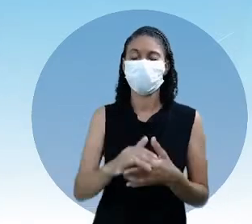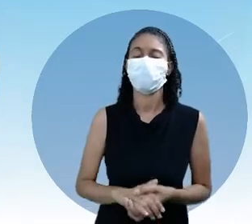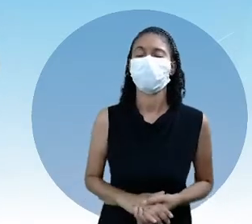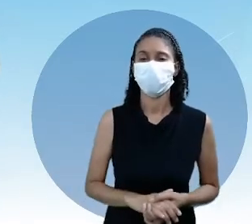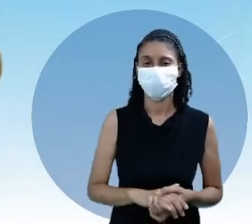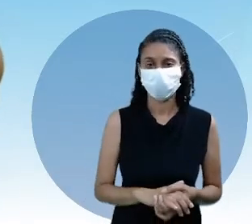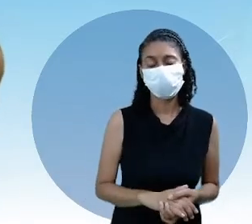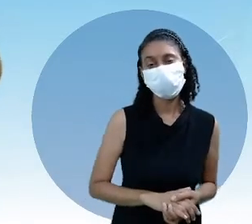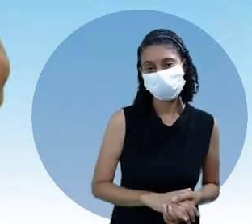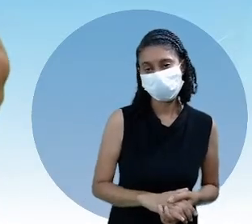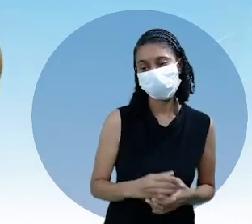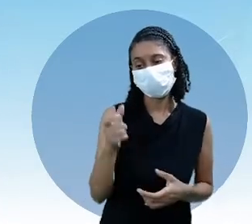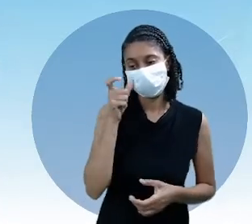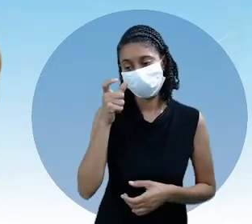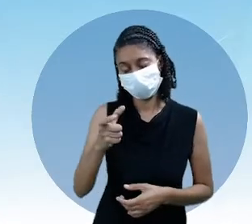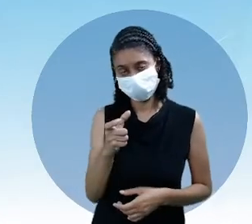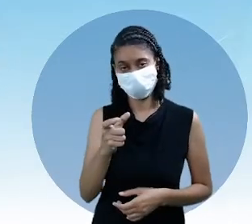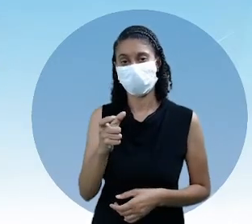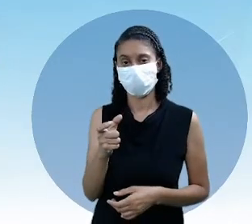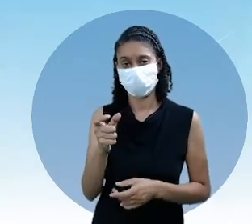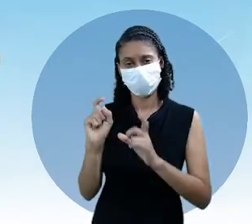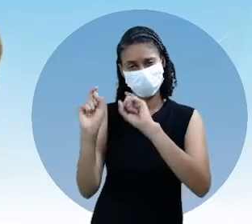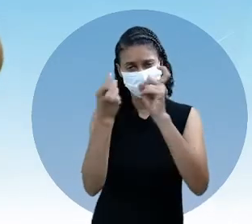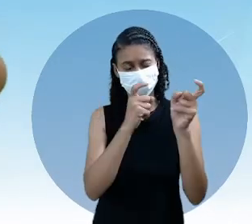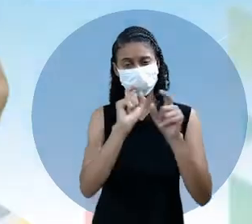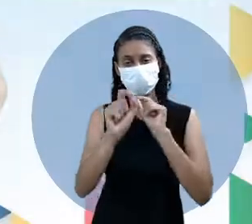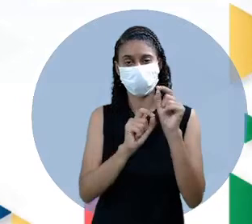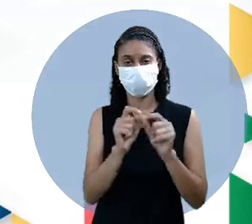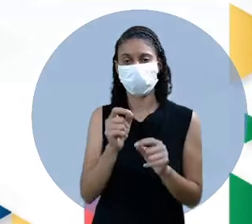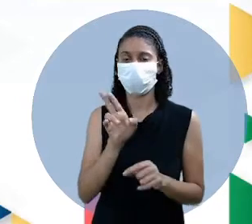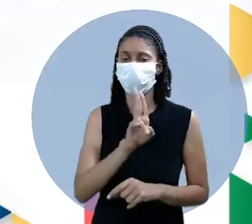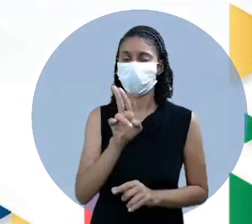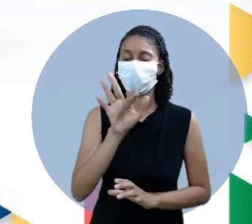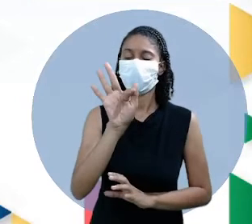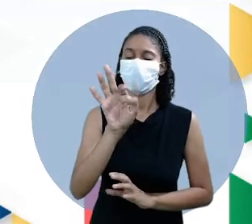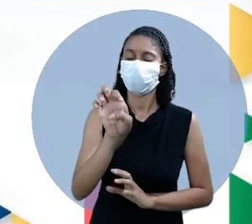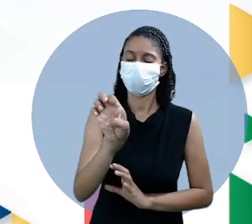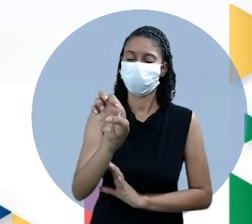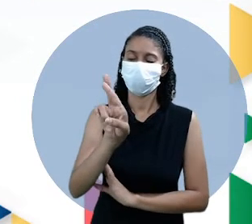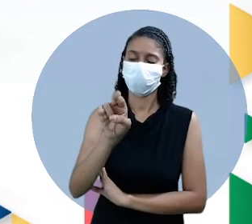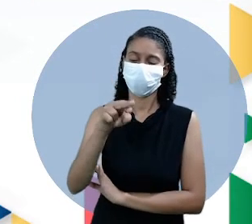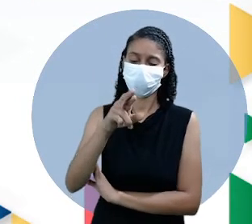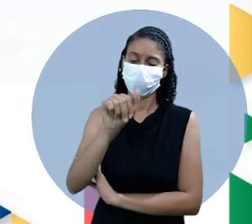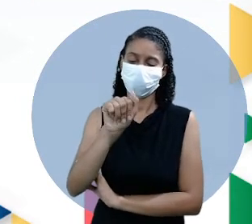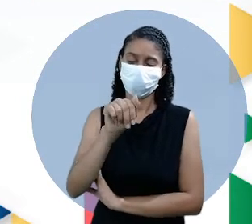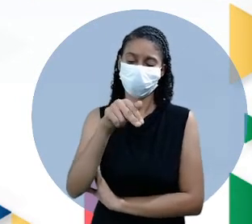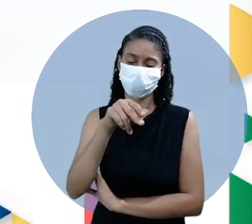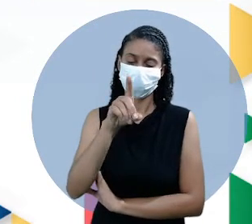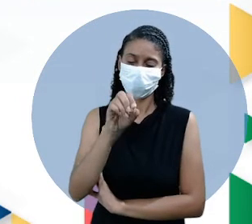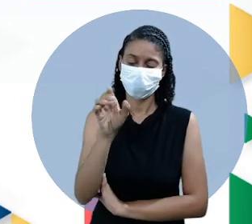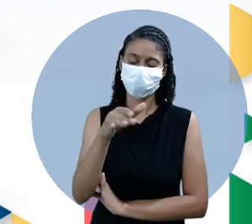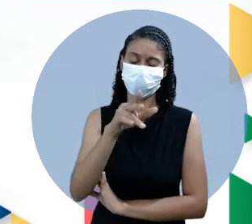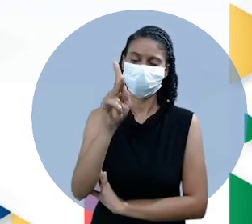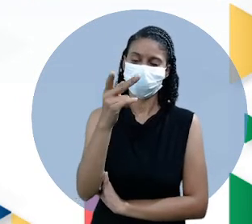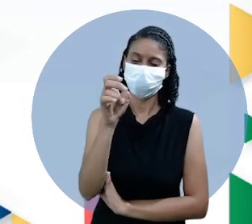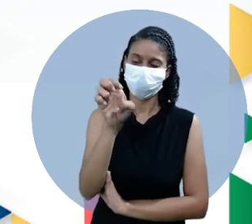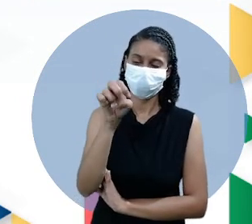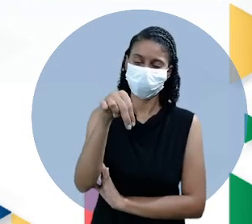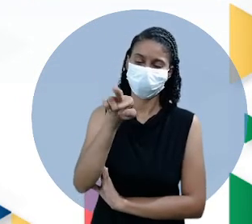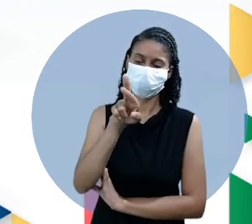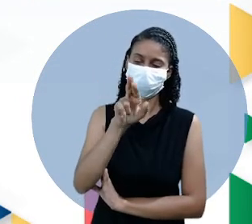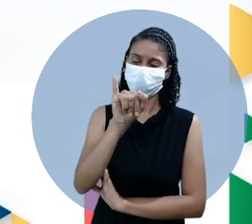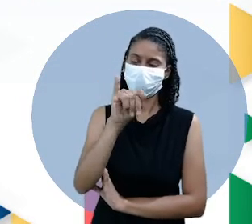bem interessantes nessa discussão, que é o Fernando Henrique Cardoso, né, que foi presidente da República, né, do nosso